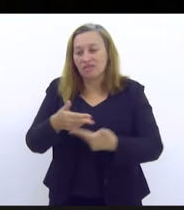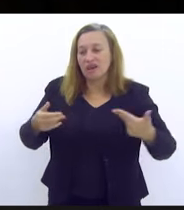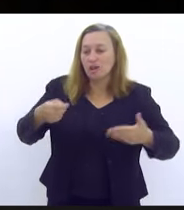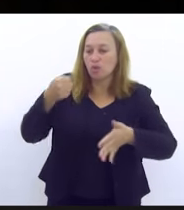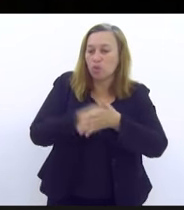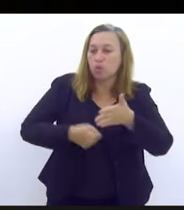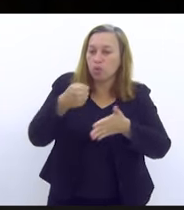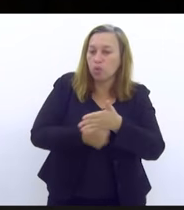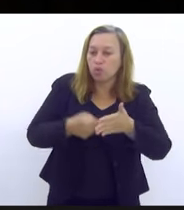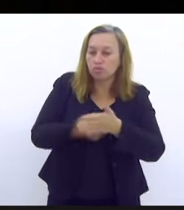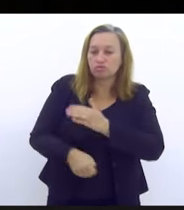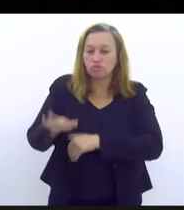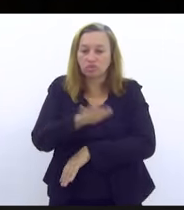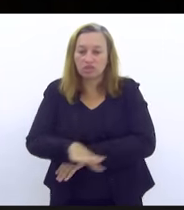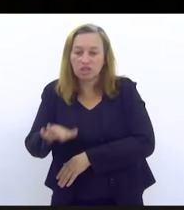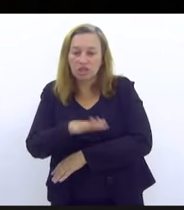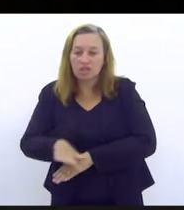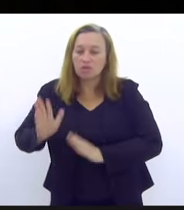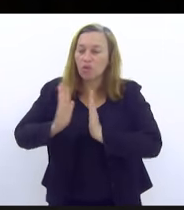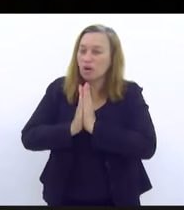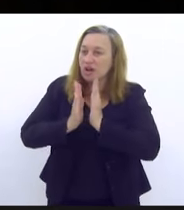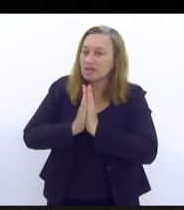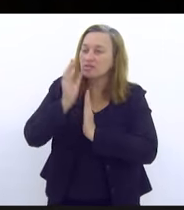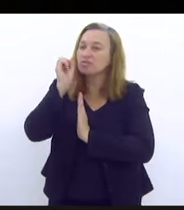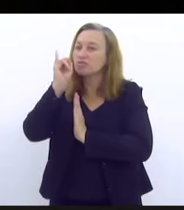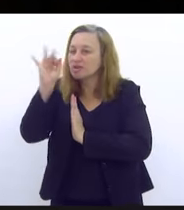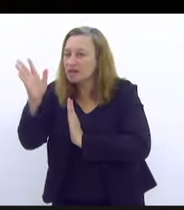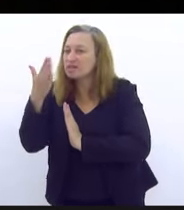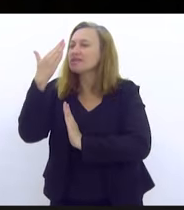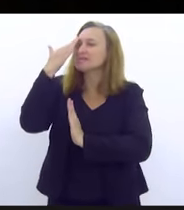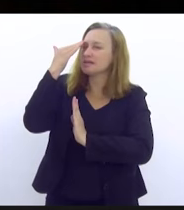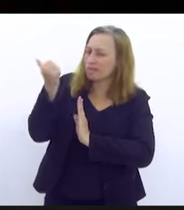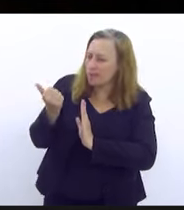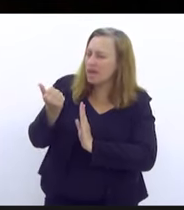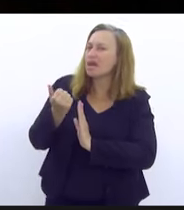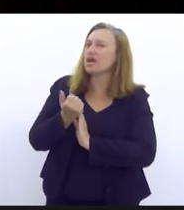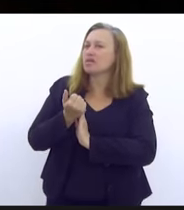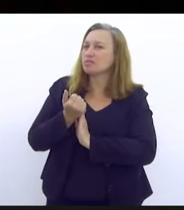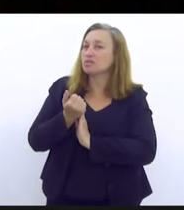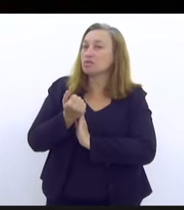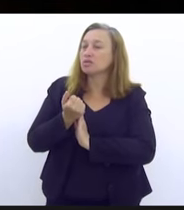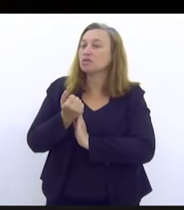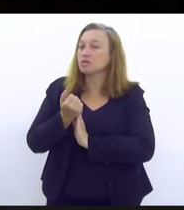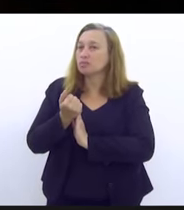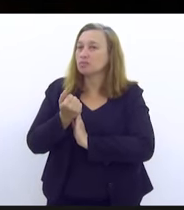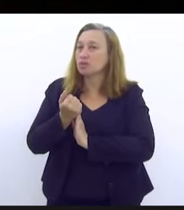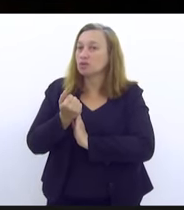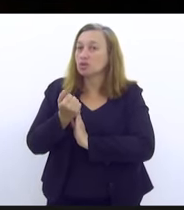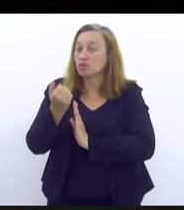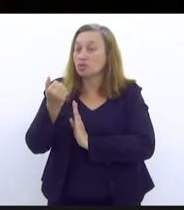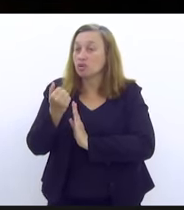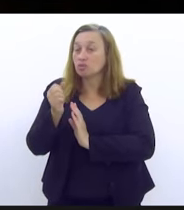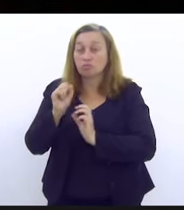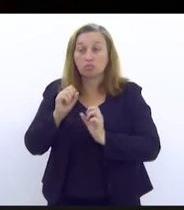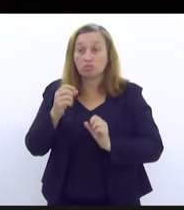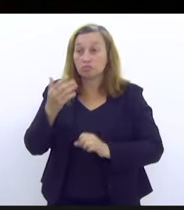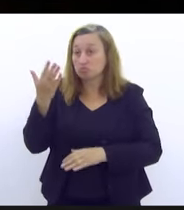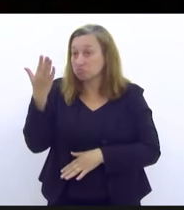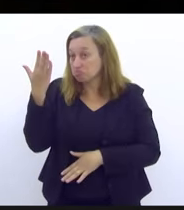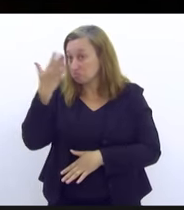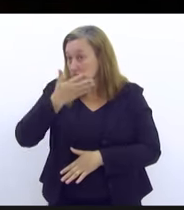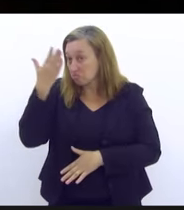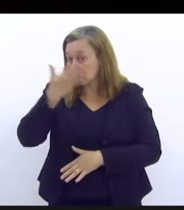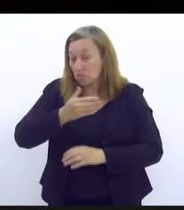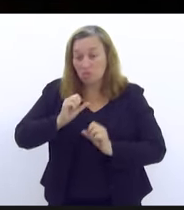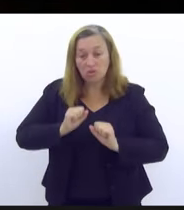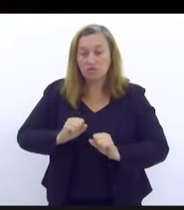crianças, orações de madrugada, que a gente sabe que eu possa não ver o fruto, mas nós vamos